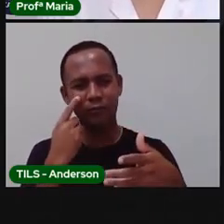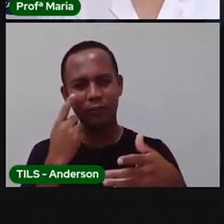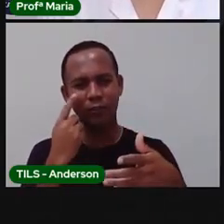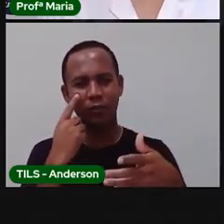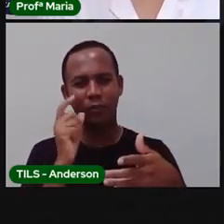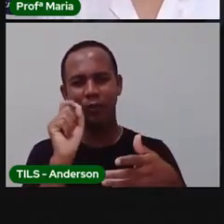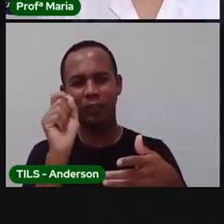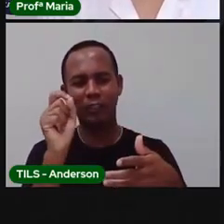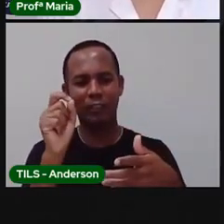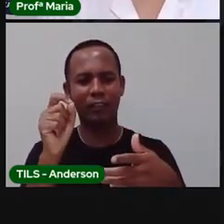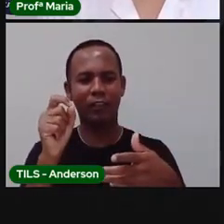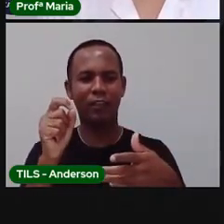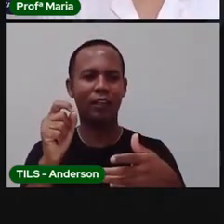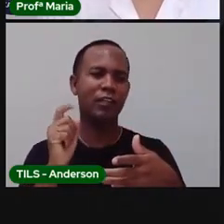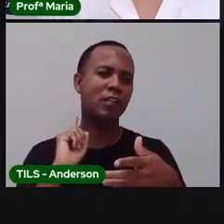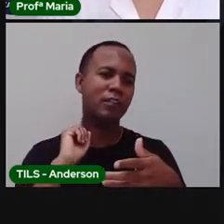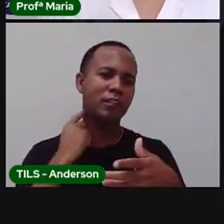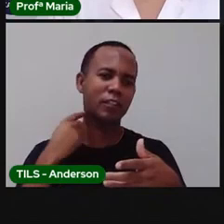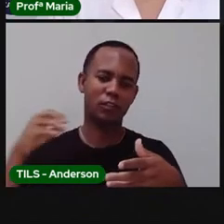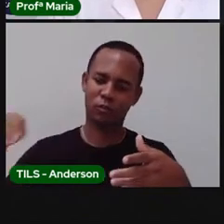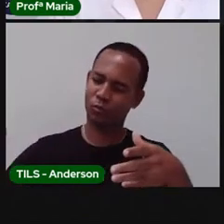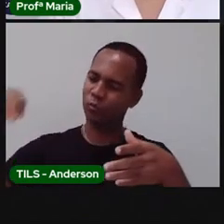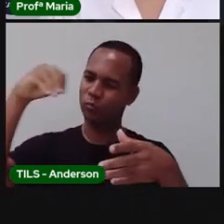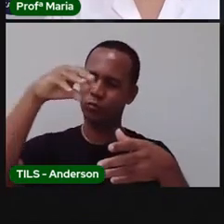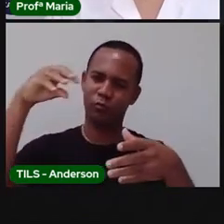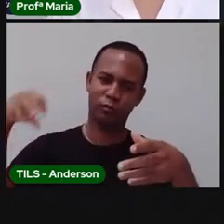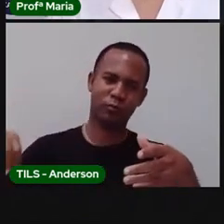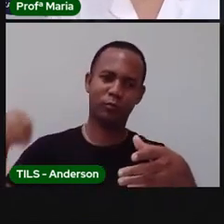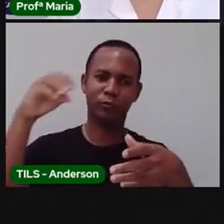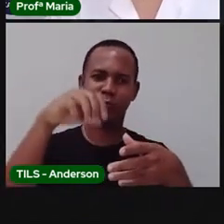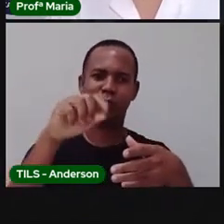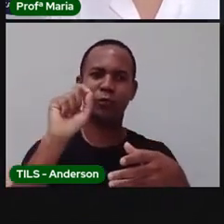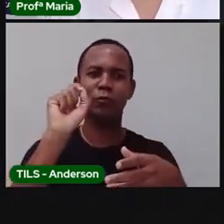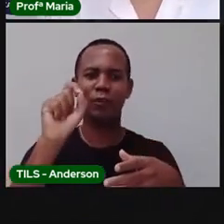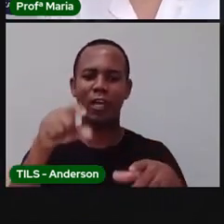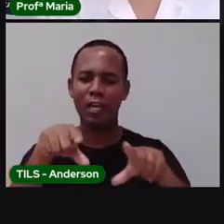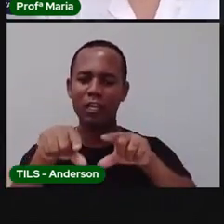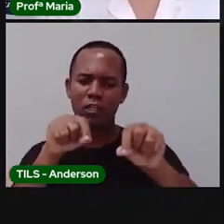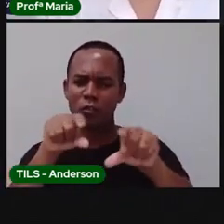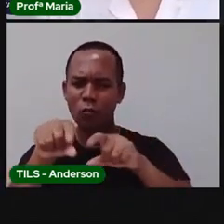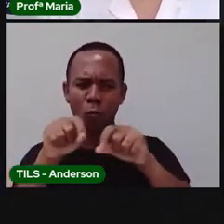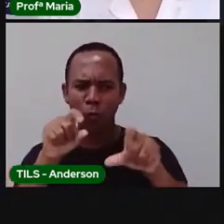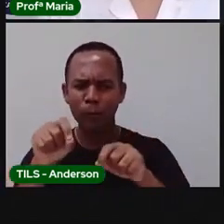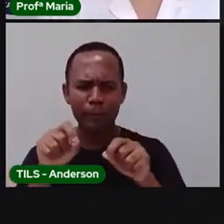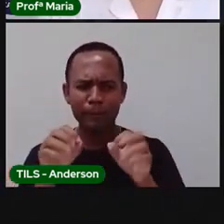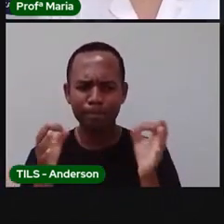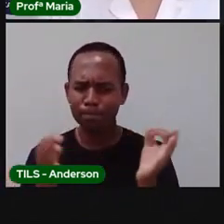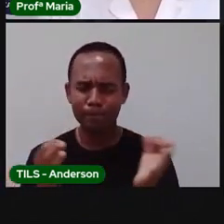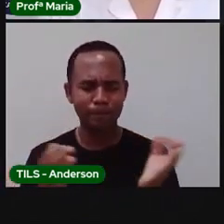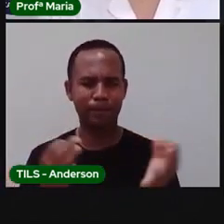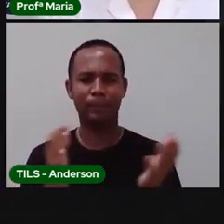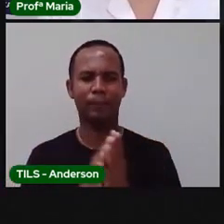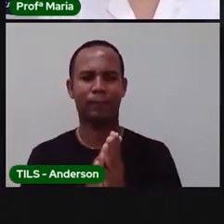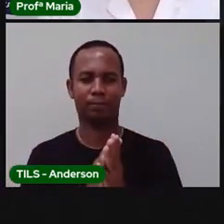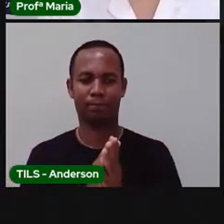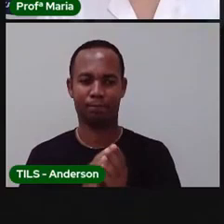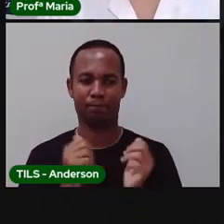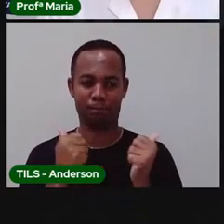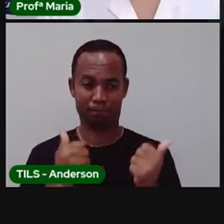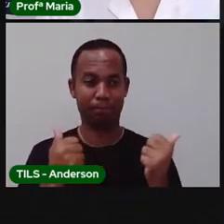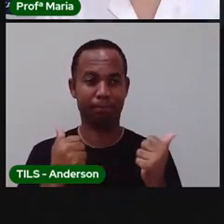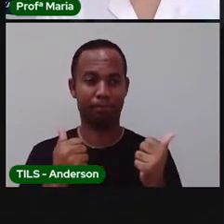coleta seletiva. E vamos falar sobre essa coleta seletiva um pouquinho mais à frente, certinho, meus